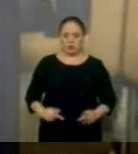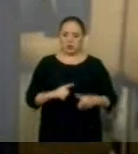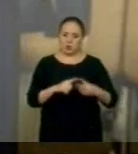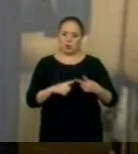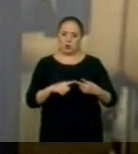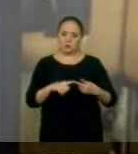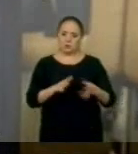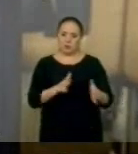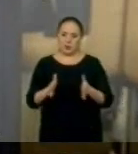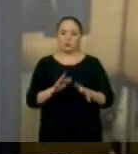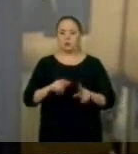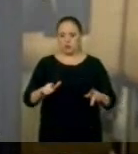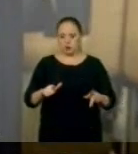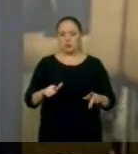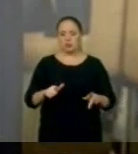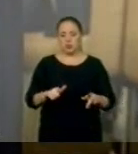episódios,